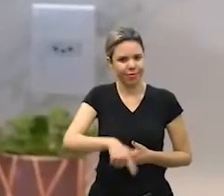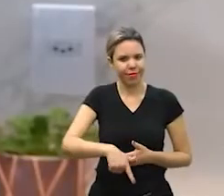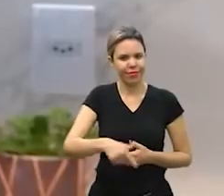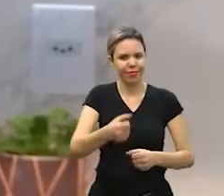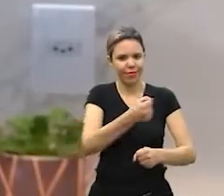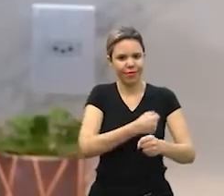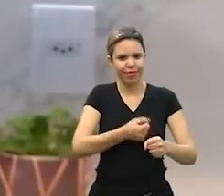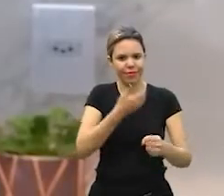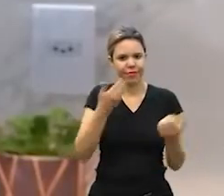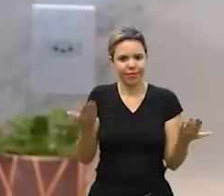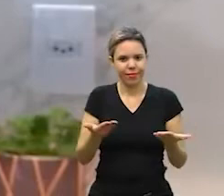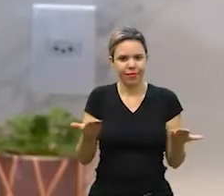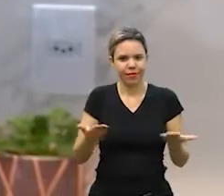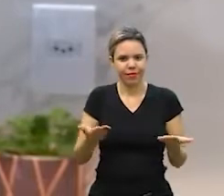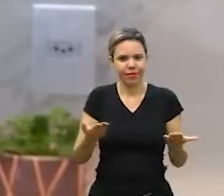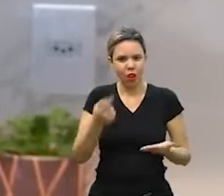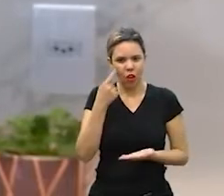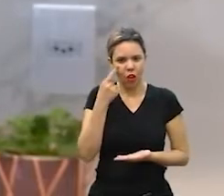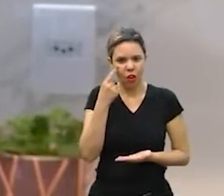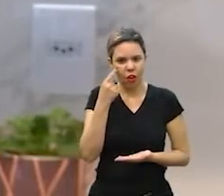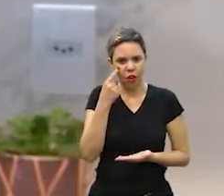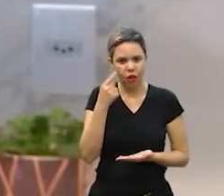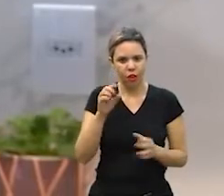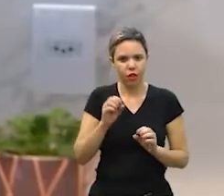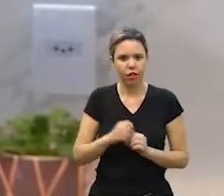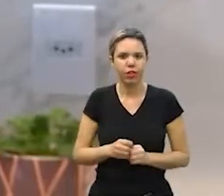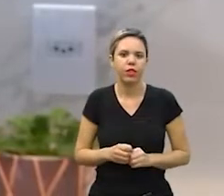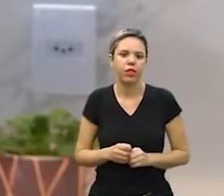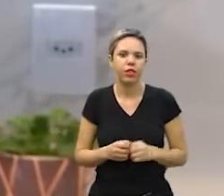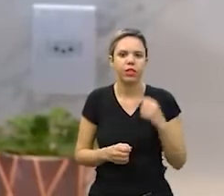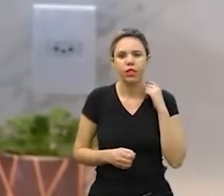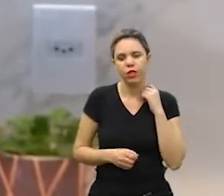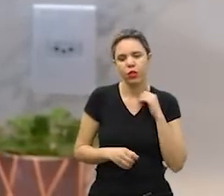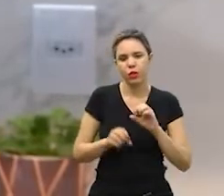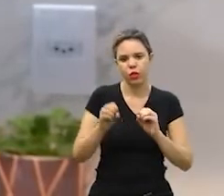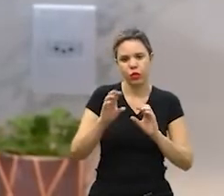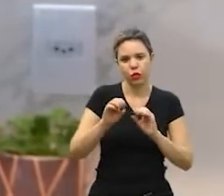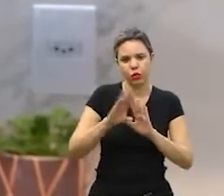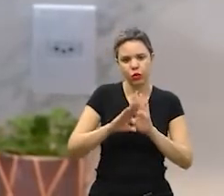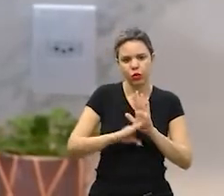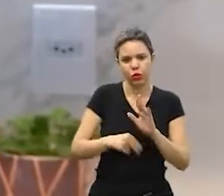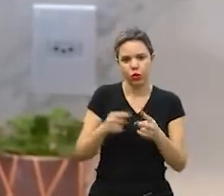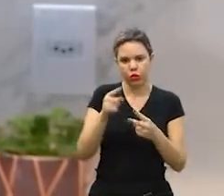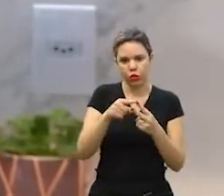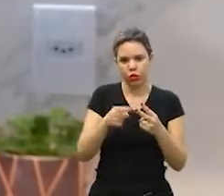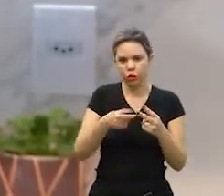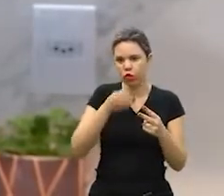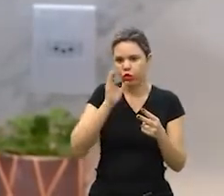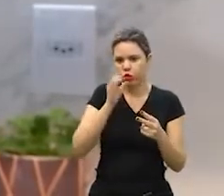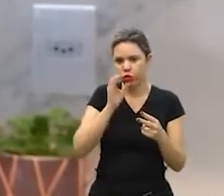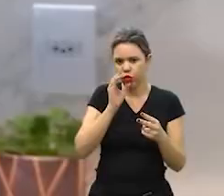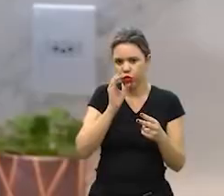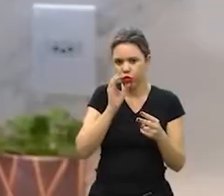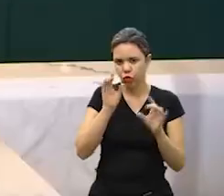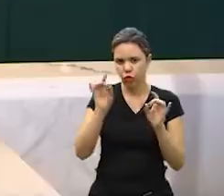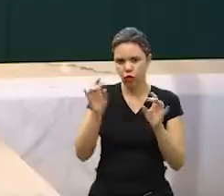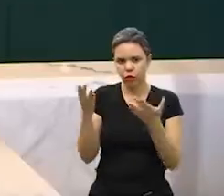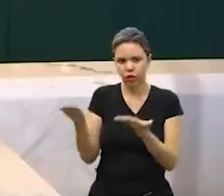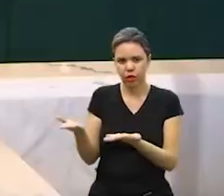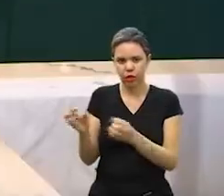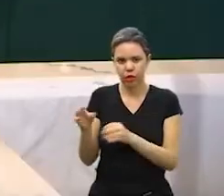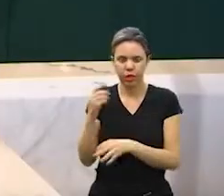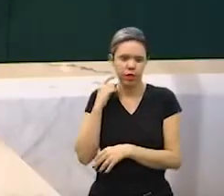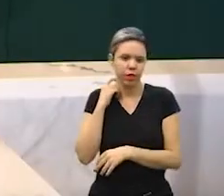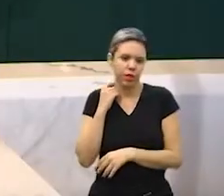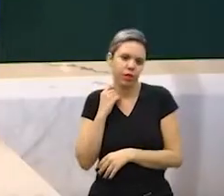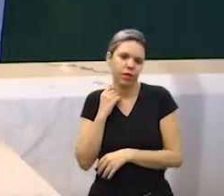Mais uma edição do Cozinha Fácil no ar e olha só, hoje a nossa receita são 2 drinks, 2 coquetéis. Quem